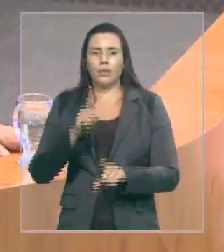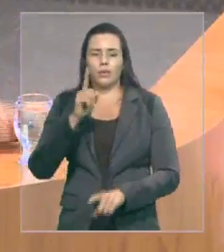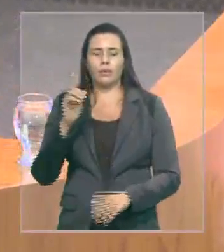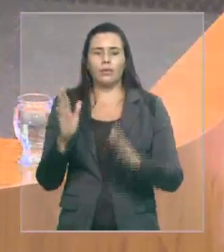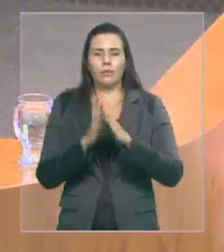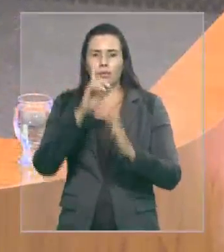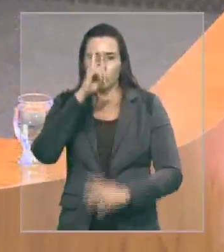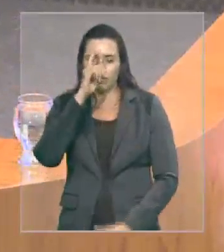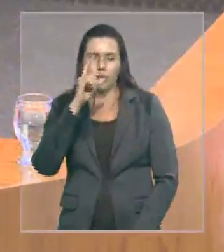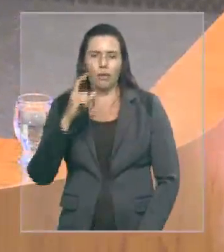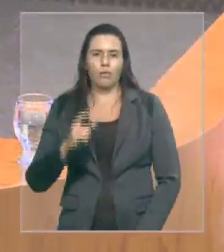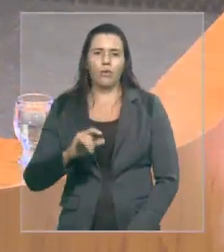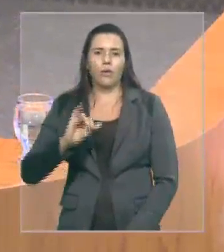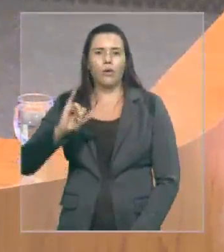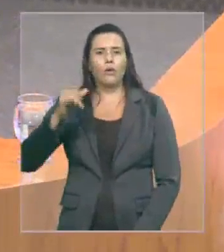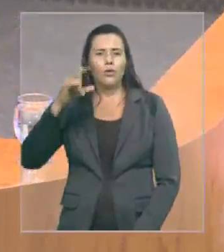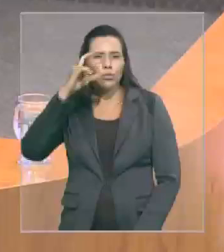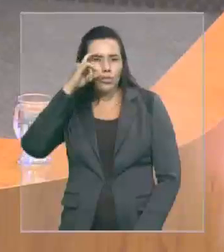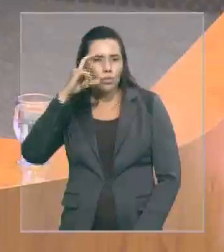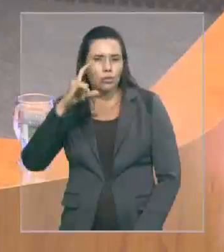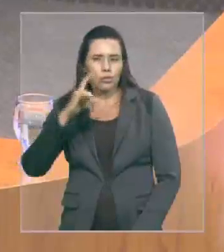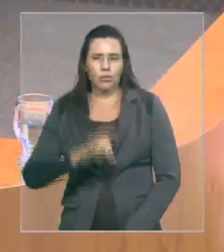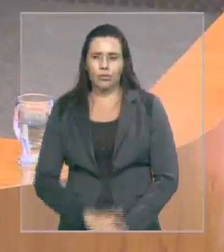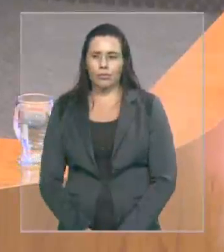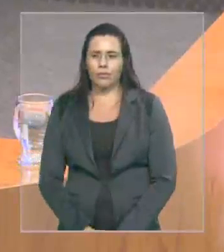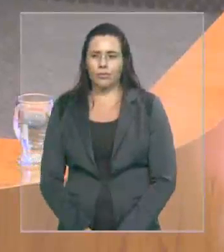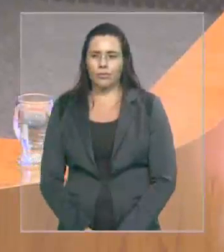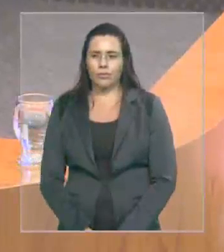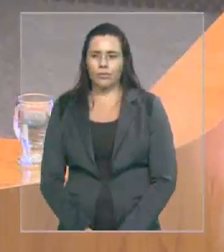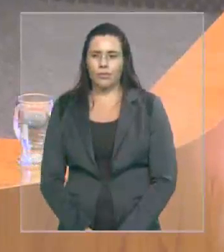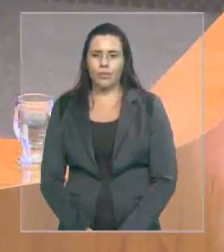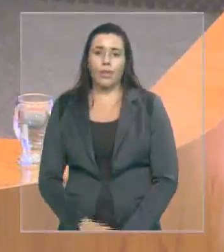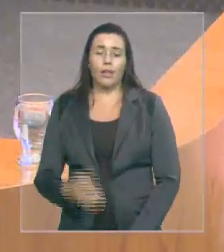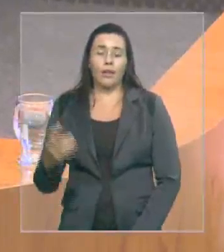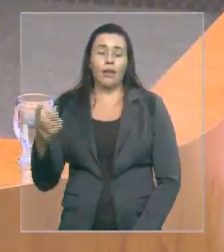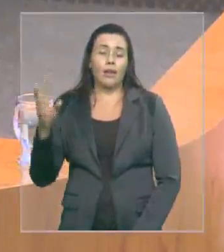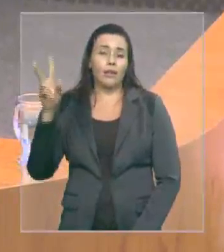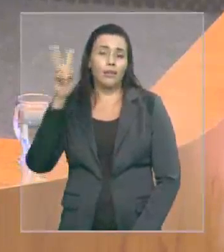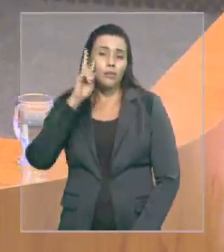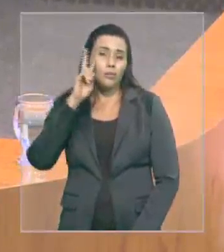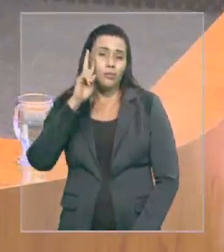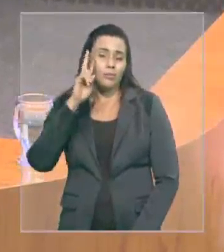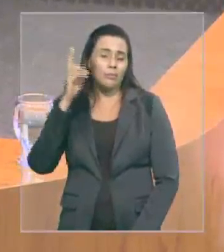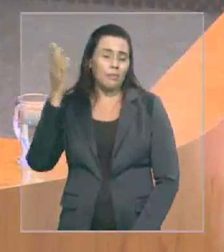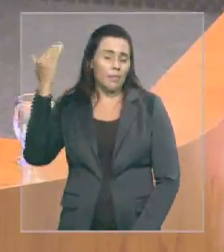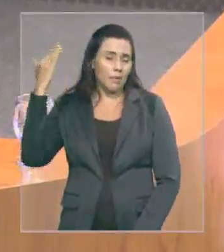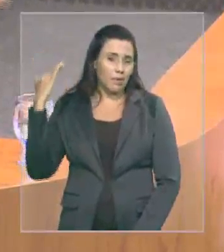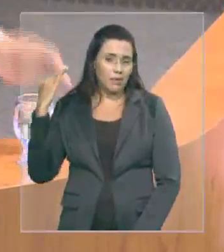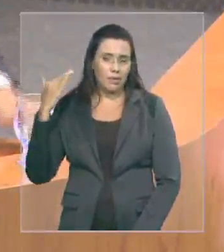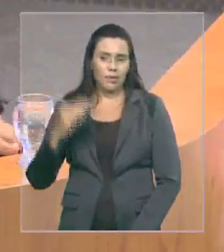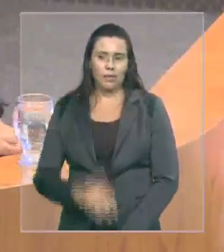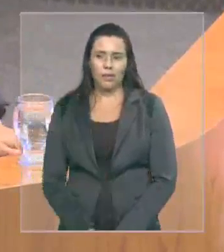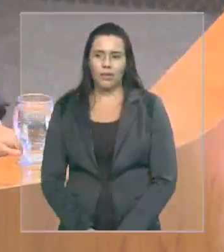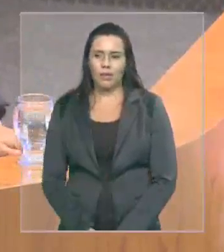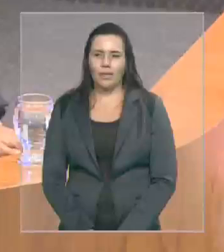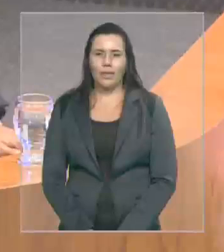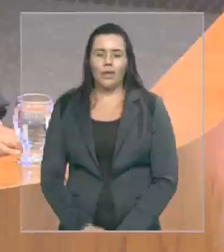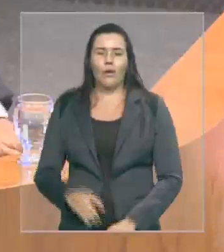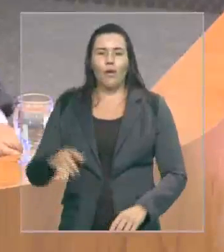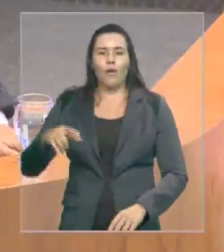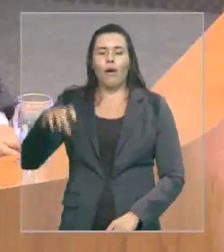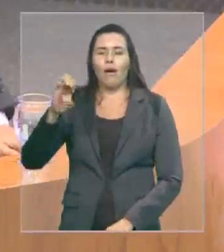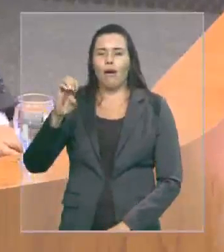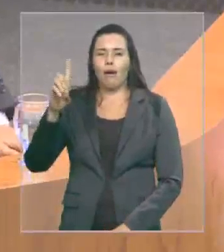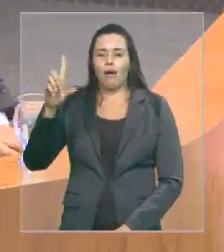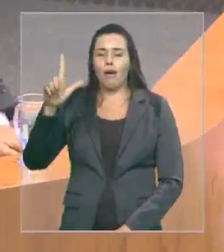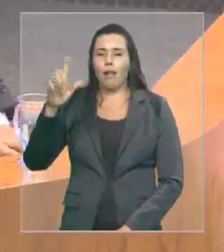é? Semana passada eu passei no elevado da Forquilha. Não existe, desculpa.